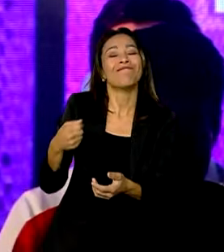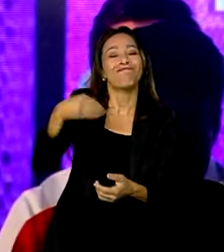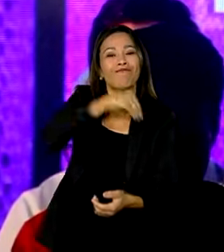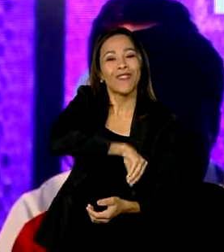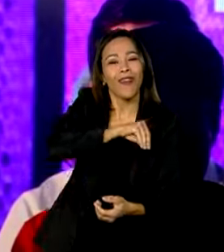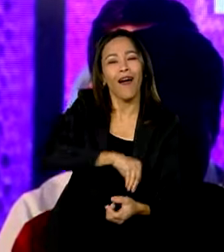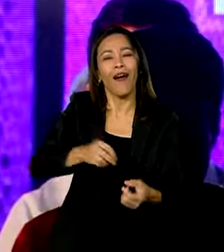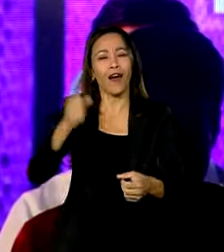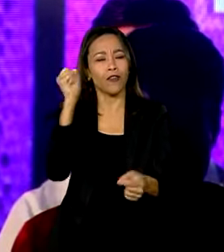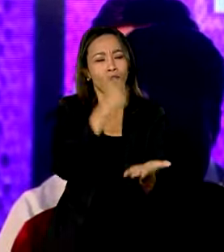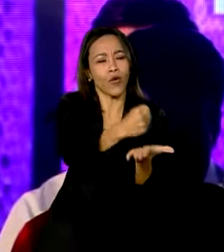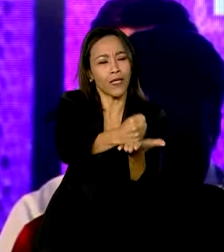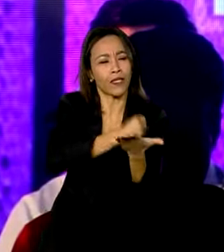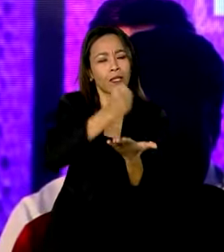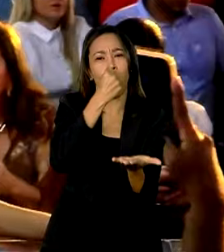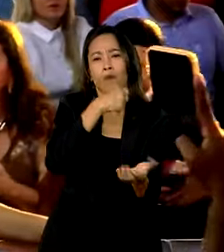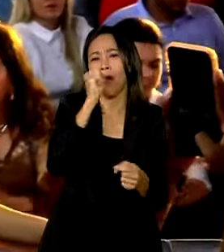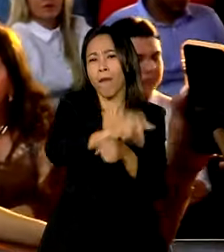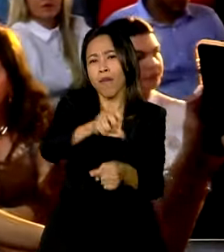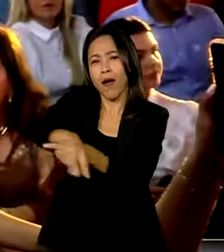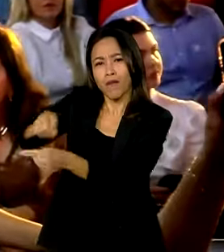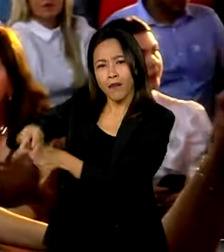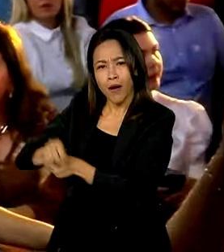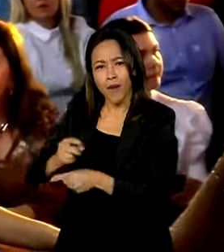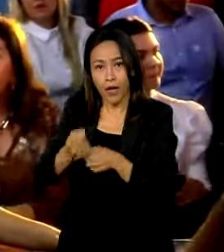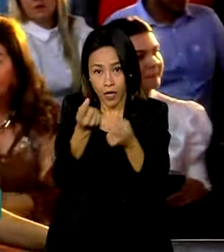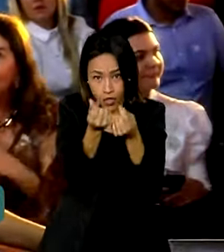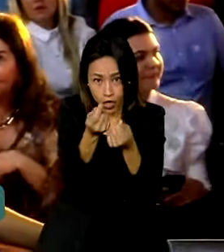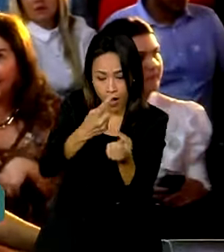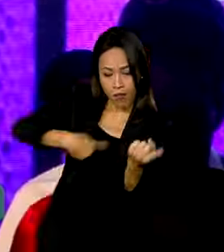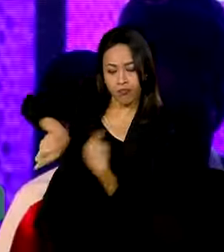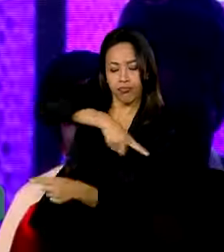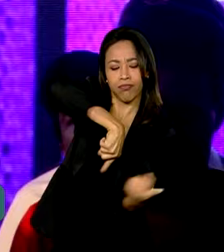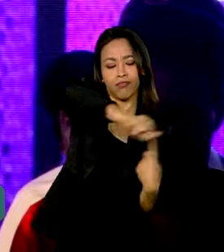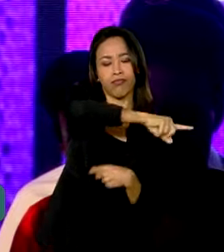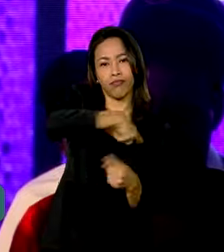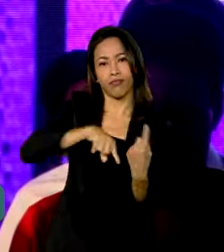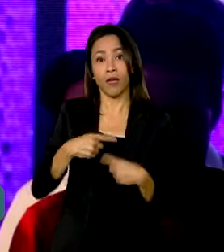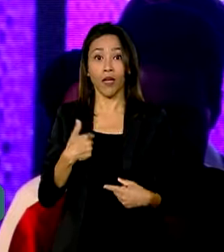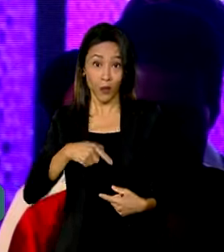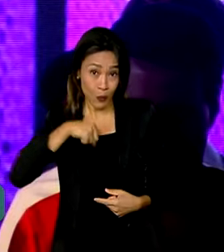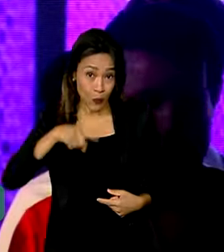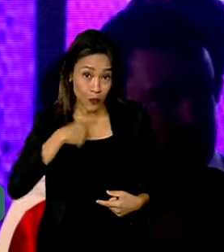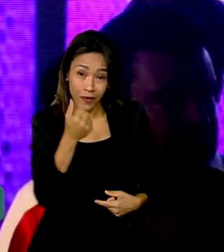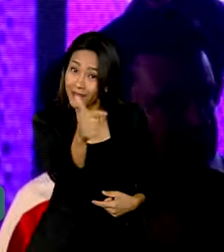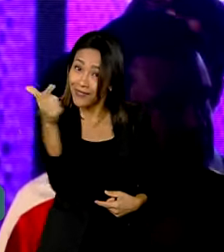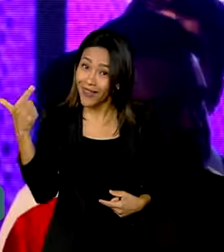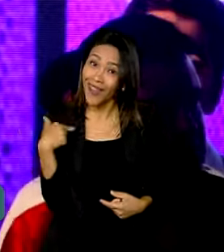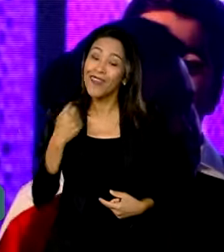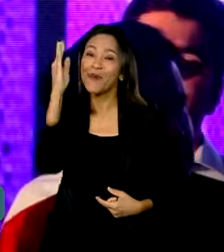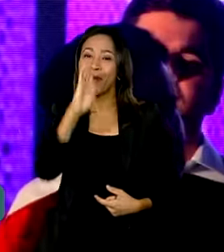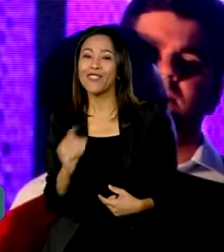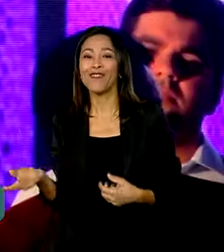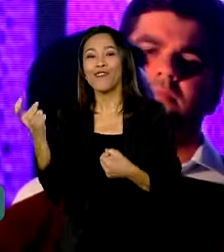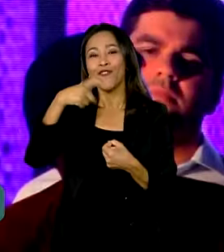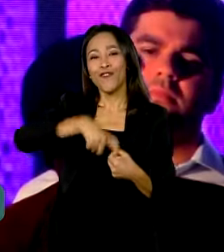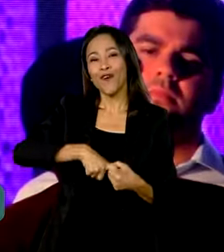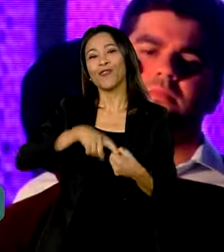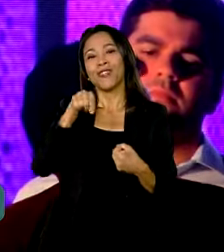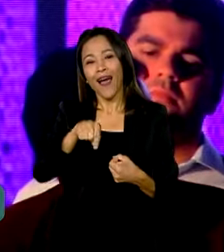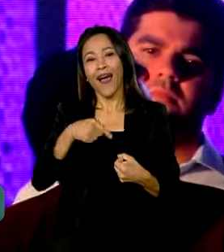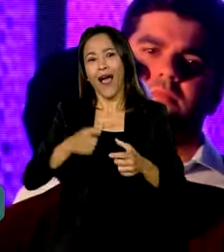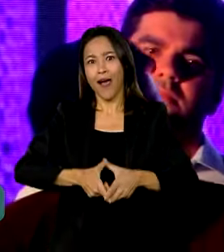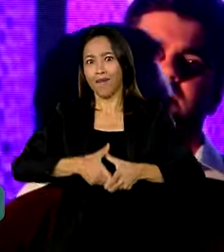renda e movimentar a economia. E eu não tenho dúvida que cada vez mais o Brasil vai voltar a crescer,